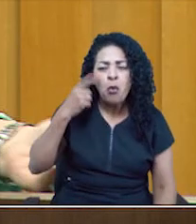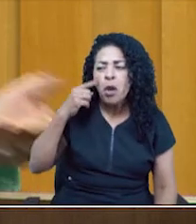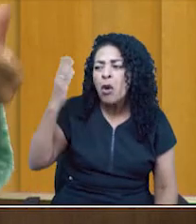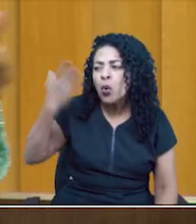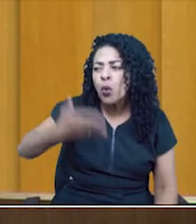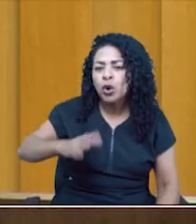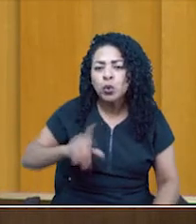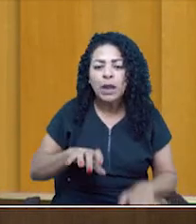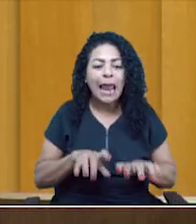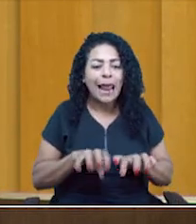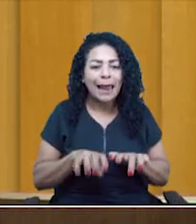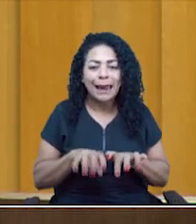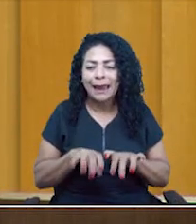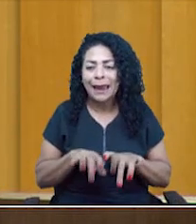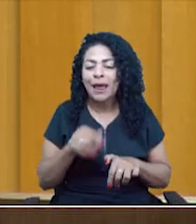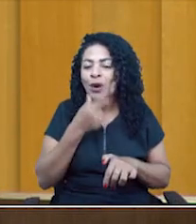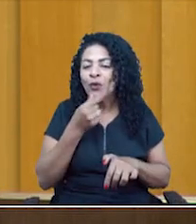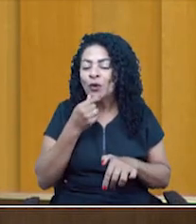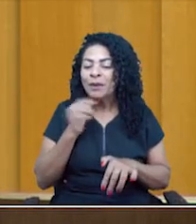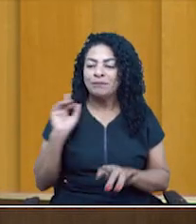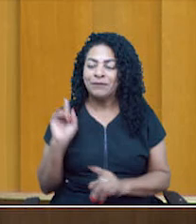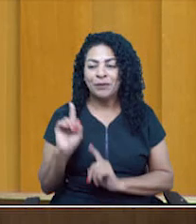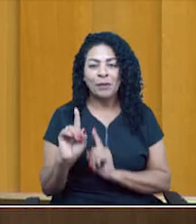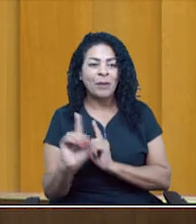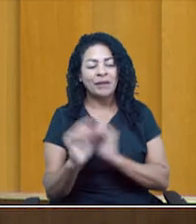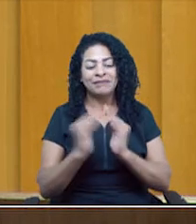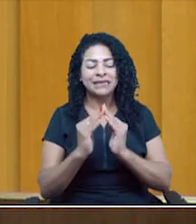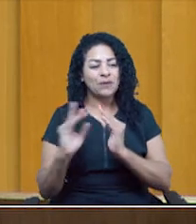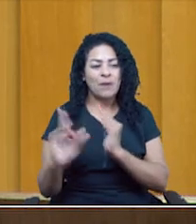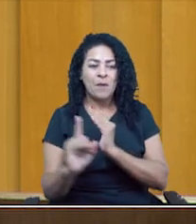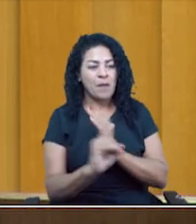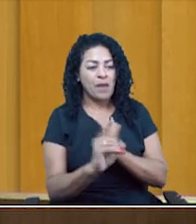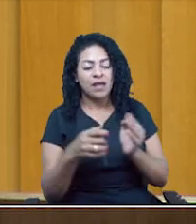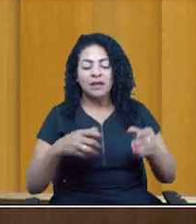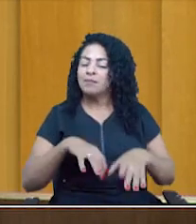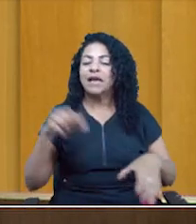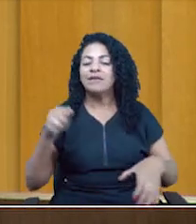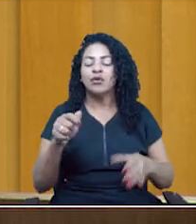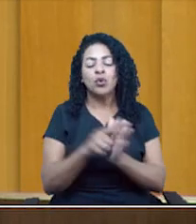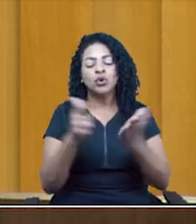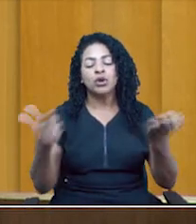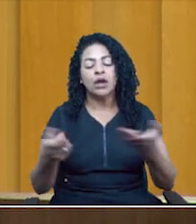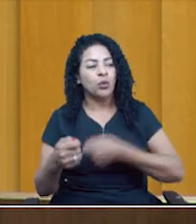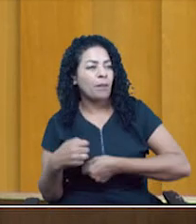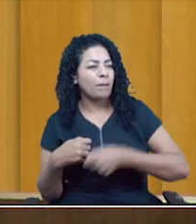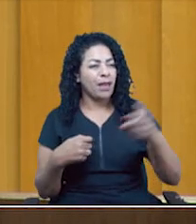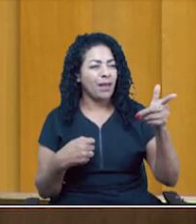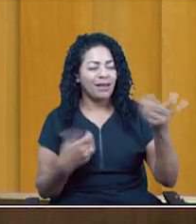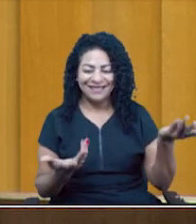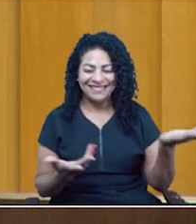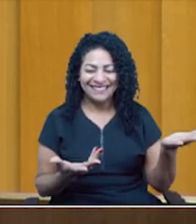se passava, eu iniciei minha carreira muito jovem, minha carreira laboral, vamos dizer